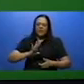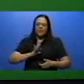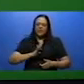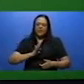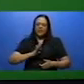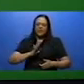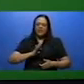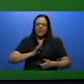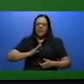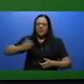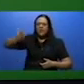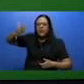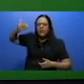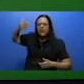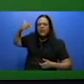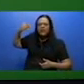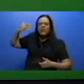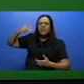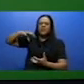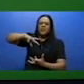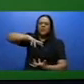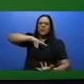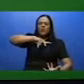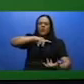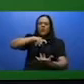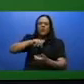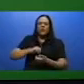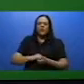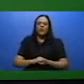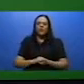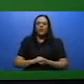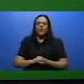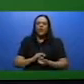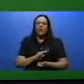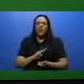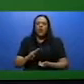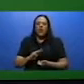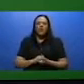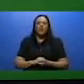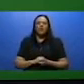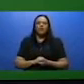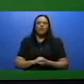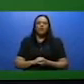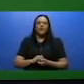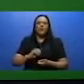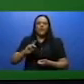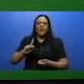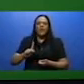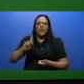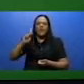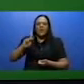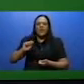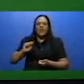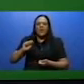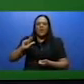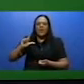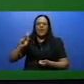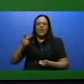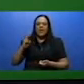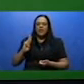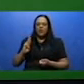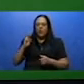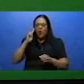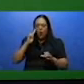das antigas cidades do mundo, que se chama Calhu. Dá uma olhada na sua apostila, olha bem